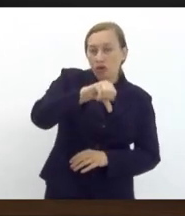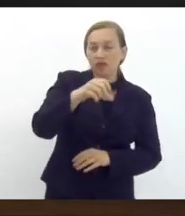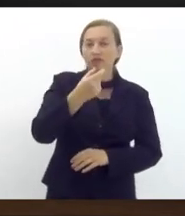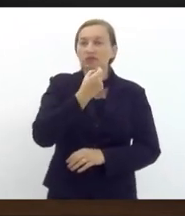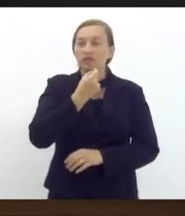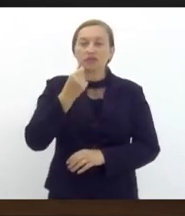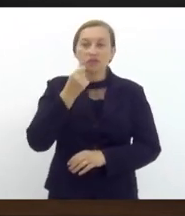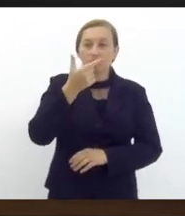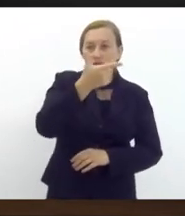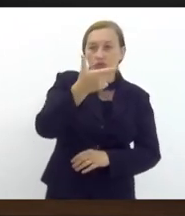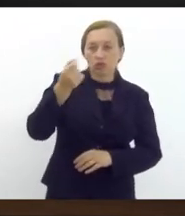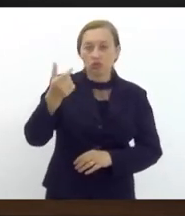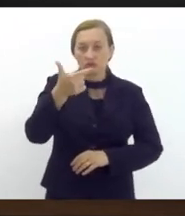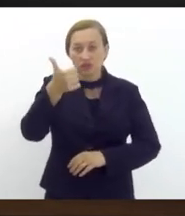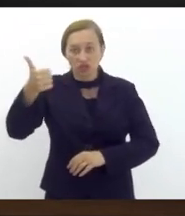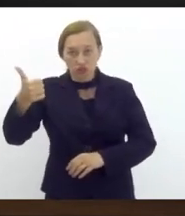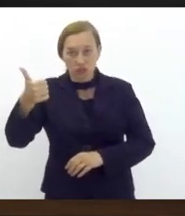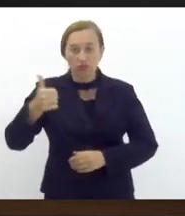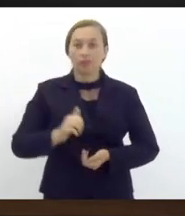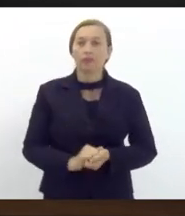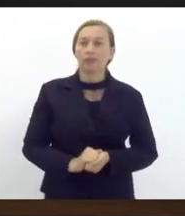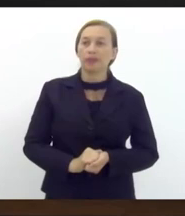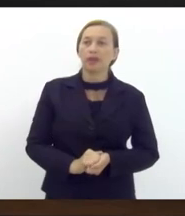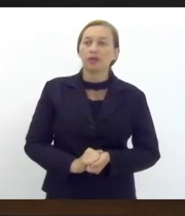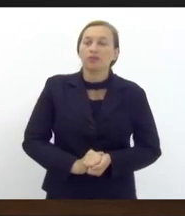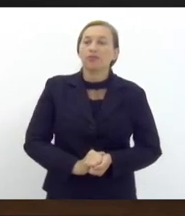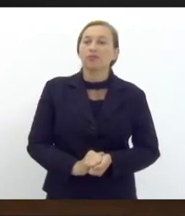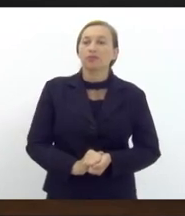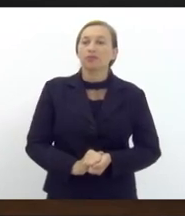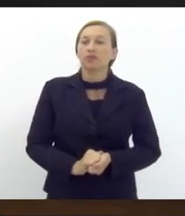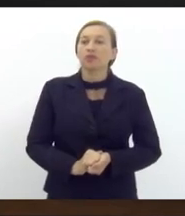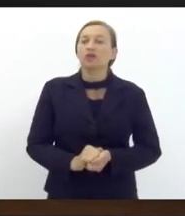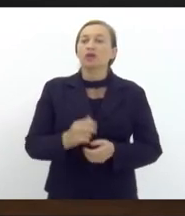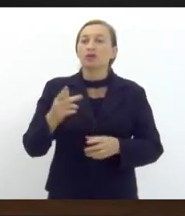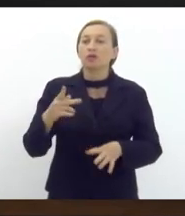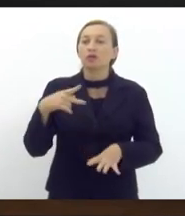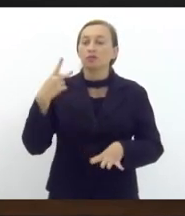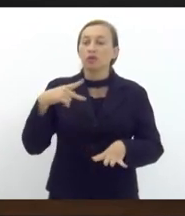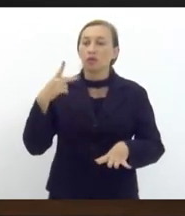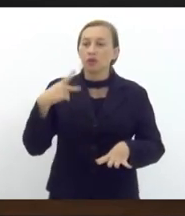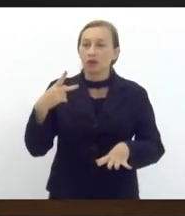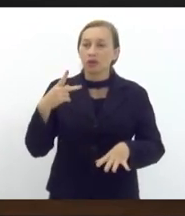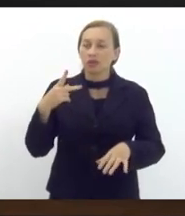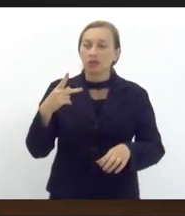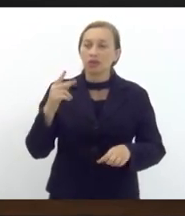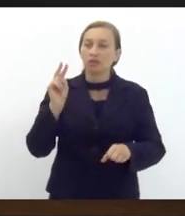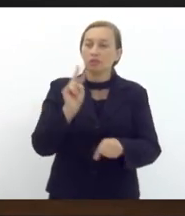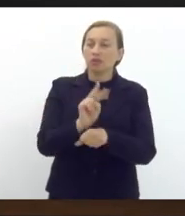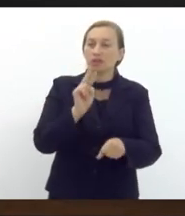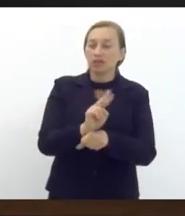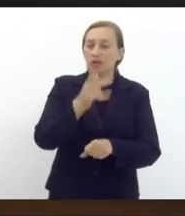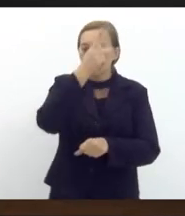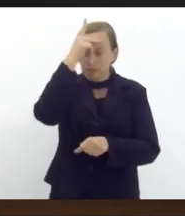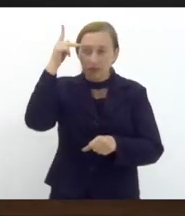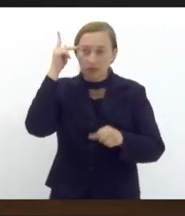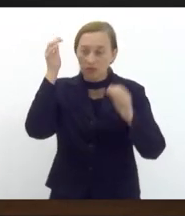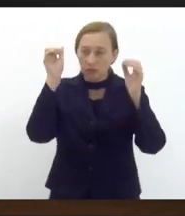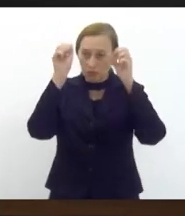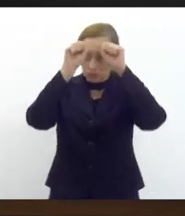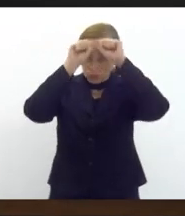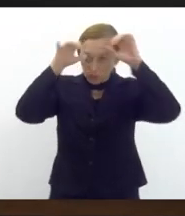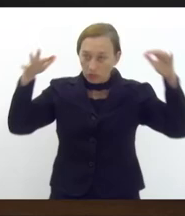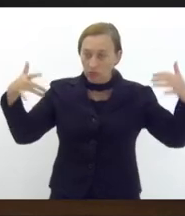2021 que estabelece a política estadual de proteção dos direitos da pessoa com Transtorno do espectro autista